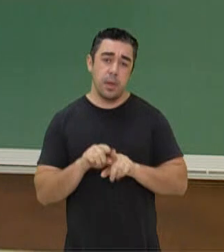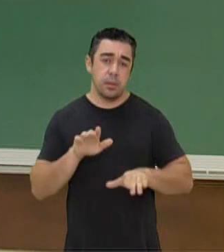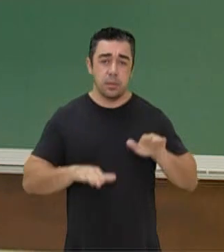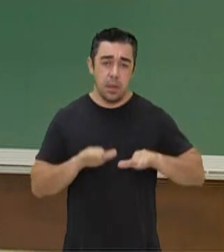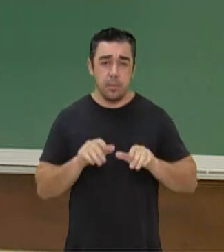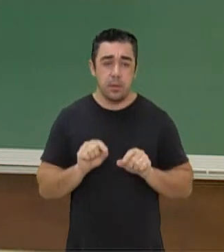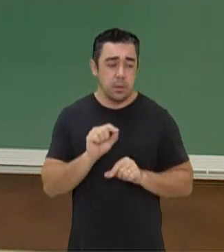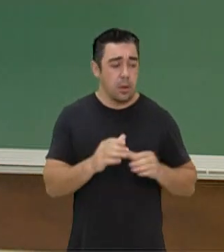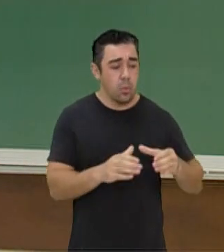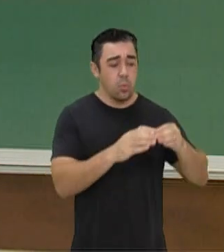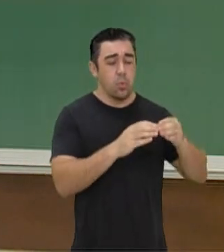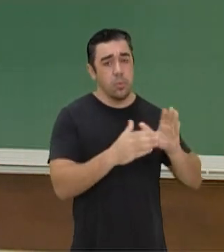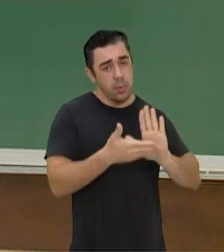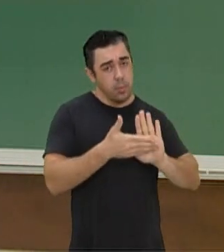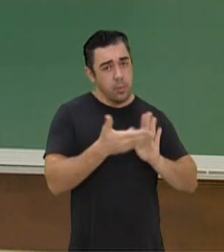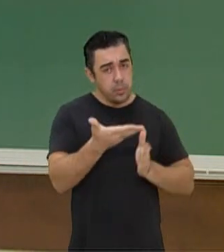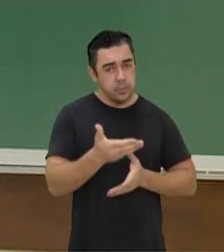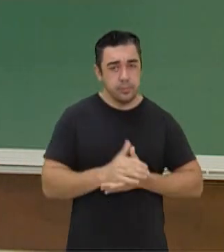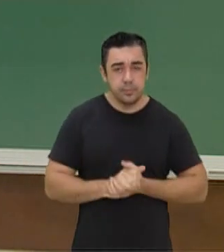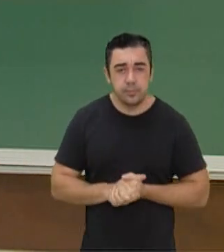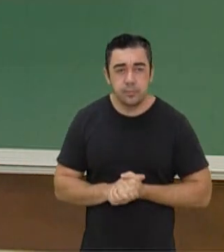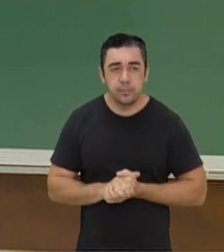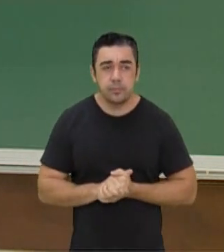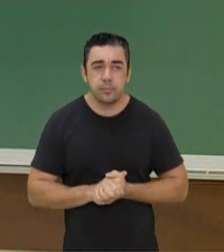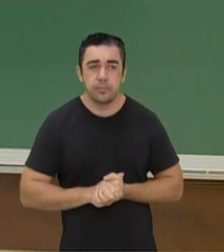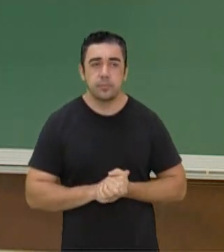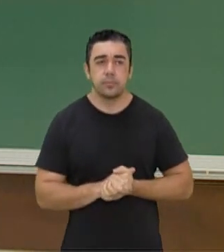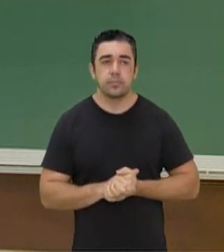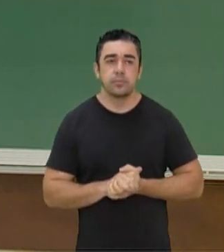Depende o assunto proposto.